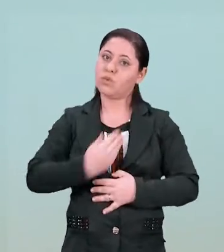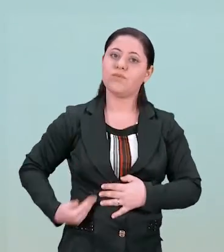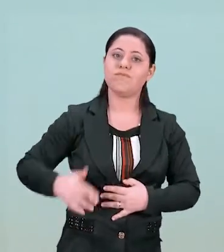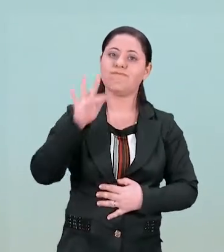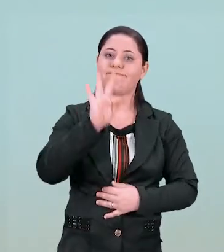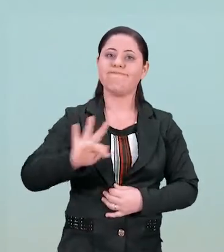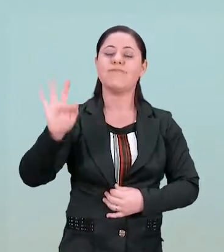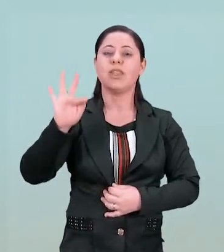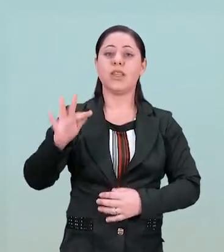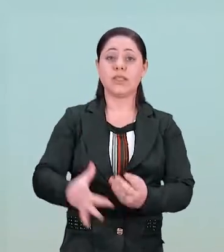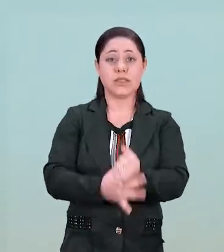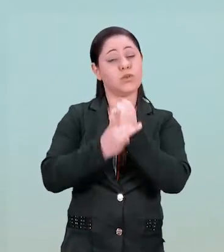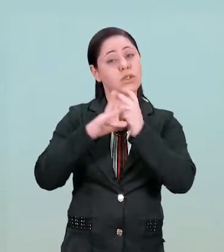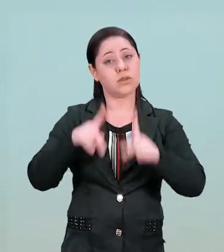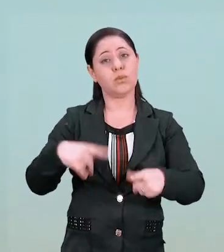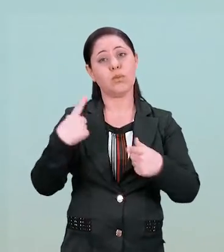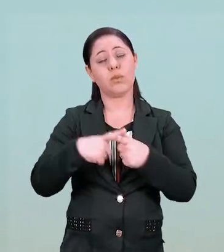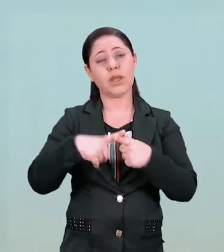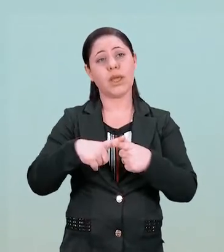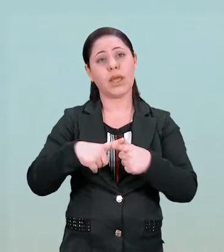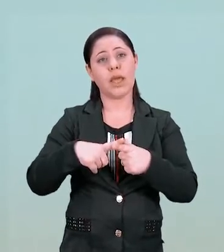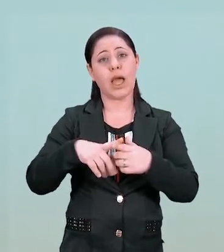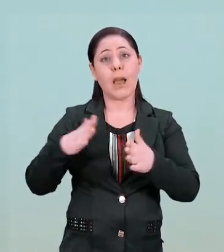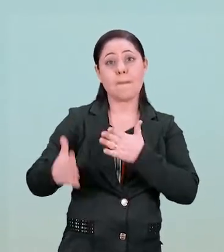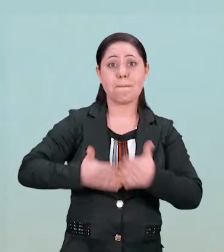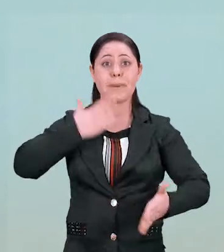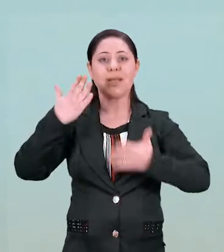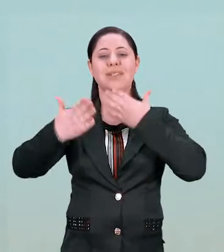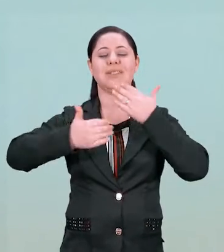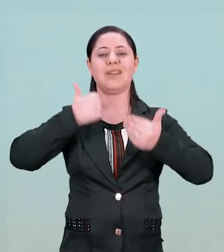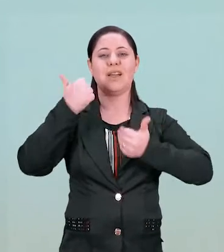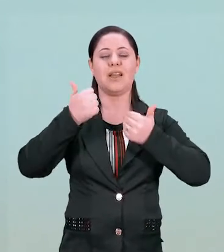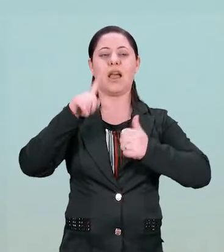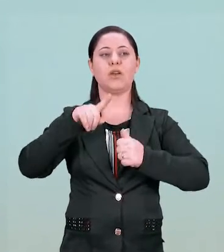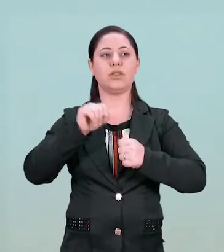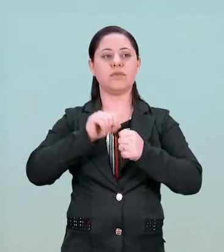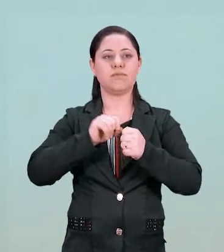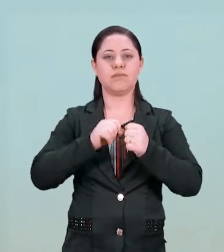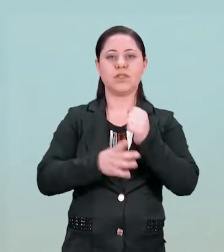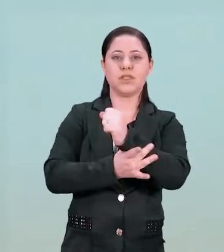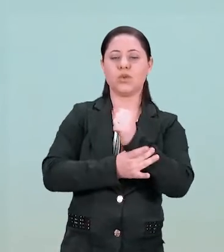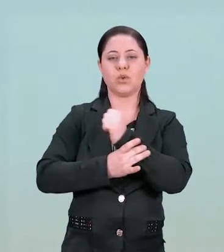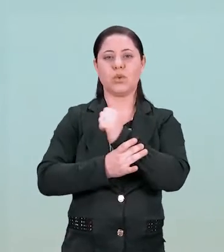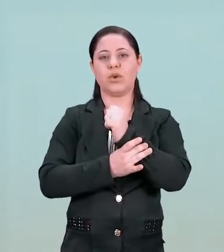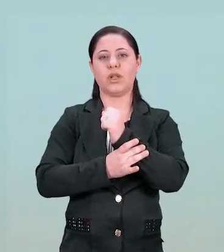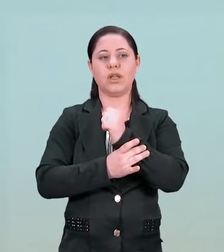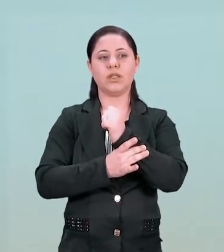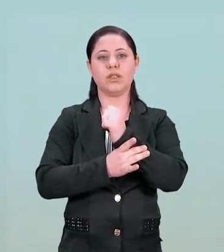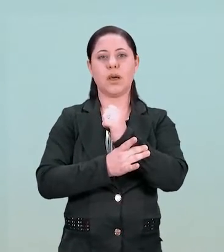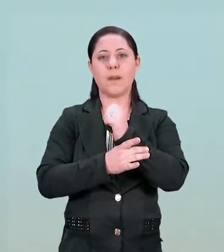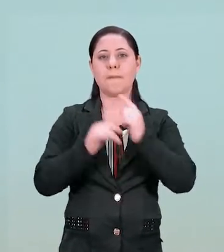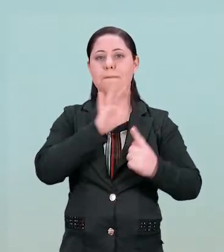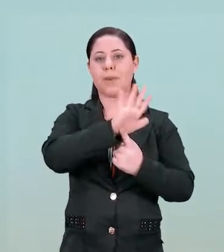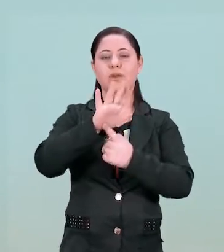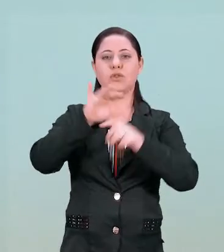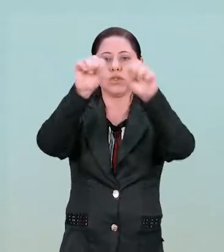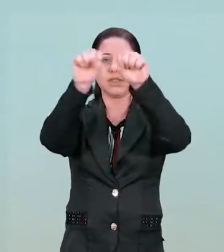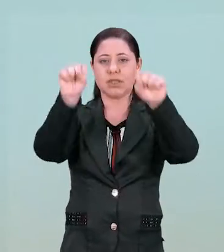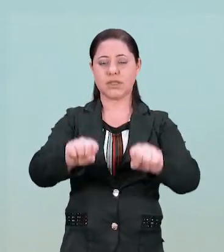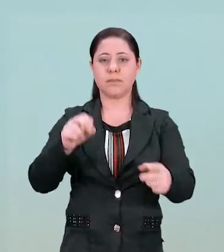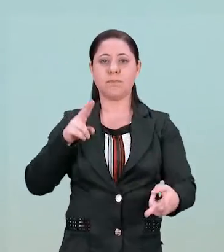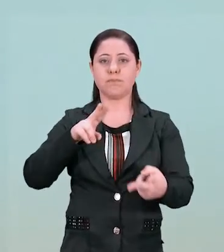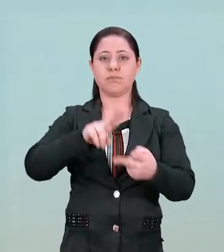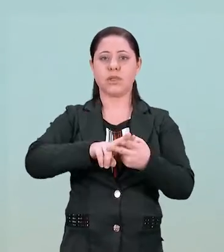segurança pública, pois a excelência na segurança pública traz o reflexo muito grande no sistema penitenciário, portanto, na justiça e também